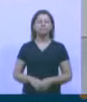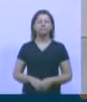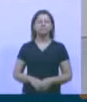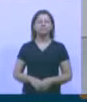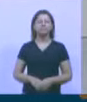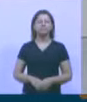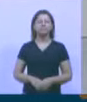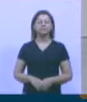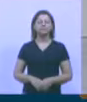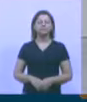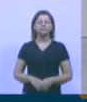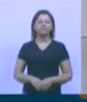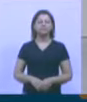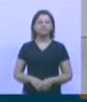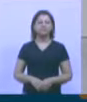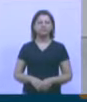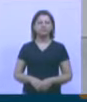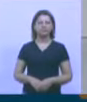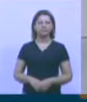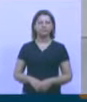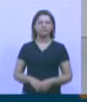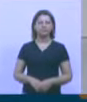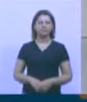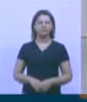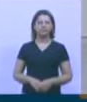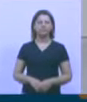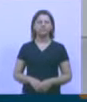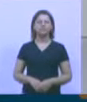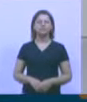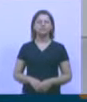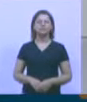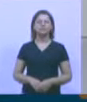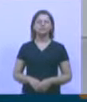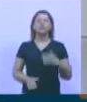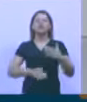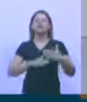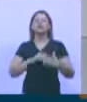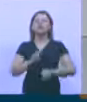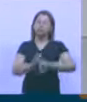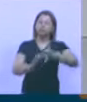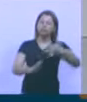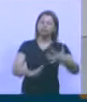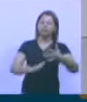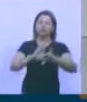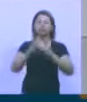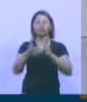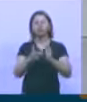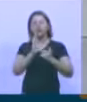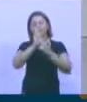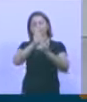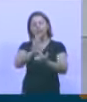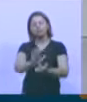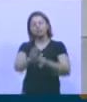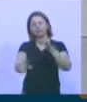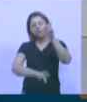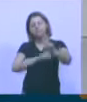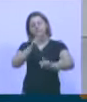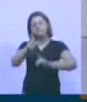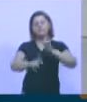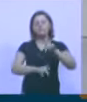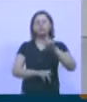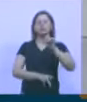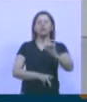first words are always, "Don't be afraid." Todas as vezes que o Senhor aparecia para o seu povo, o que